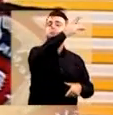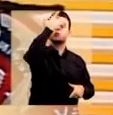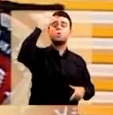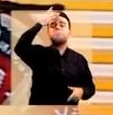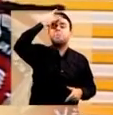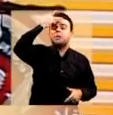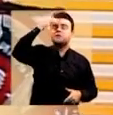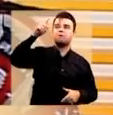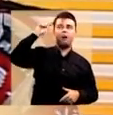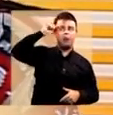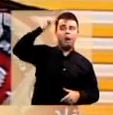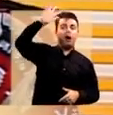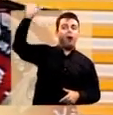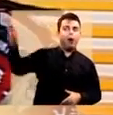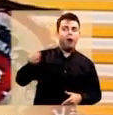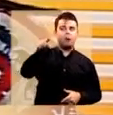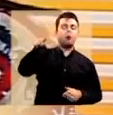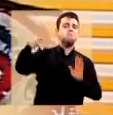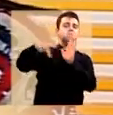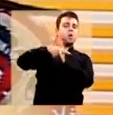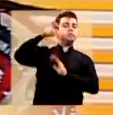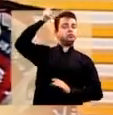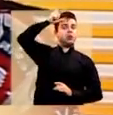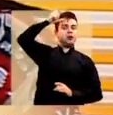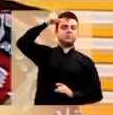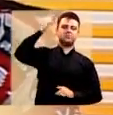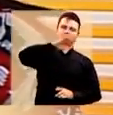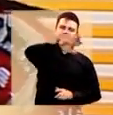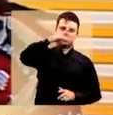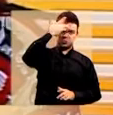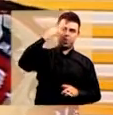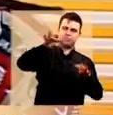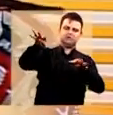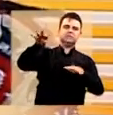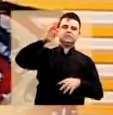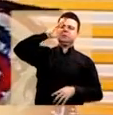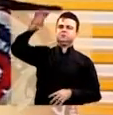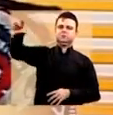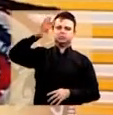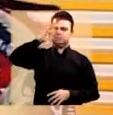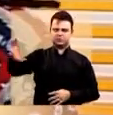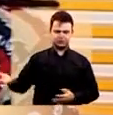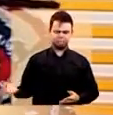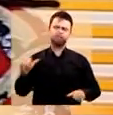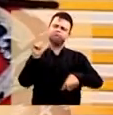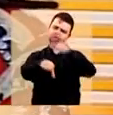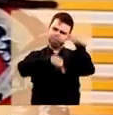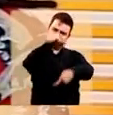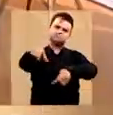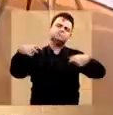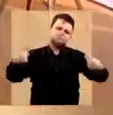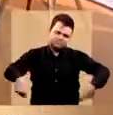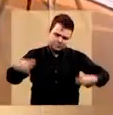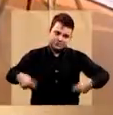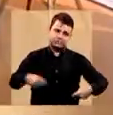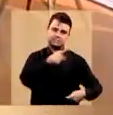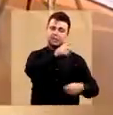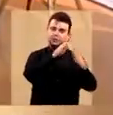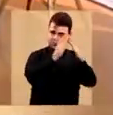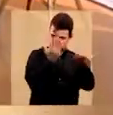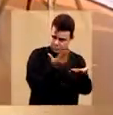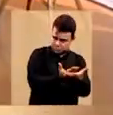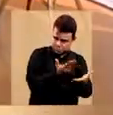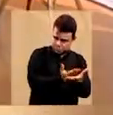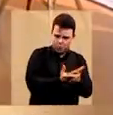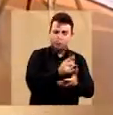demonização. Exatamente. Das religiões de matrizes africanas. Exatamente. E isso tem que ser revisto. Sim, urgentemente. Mas a partir do momento que eu, na